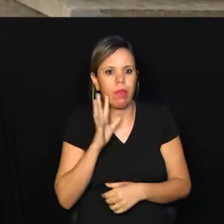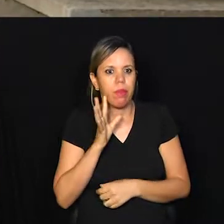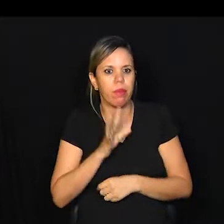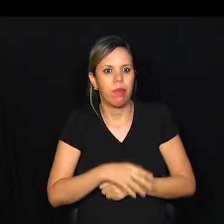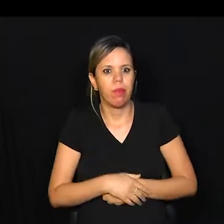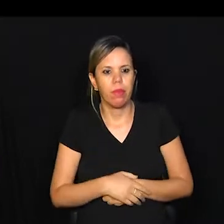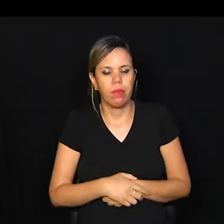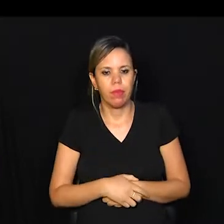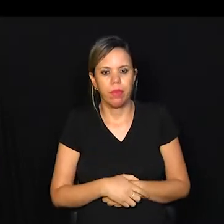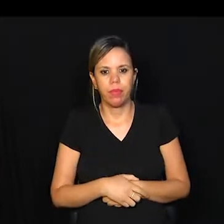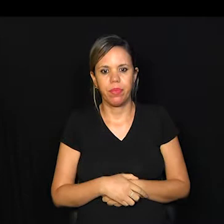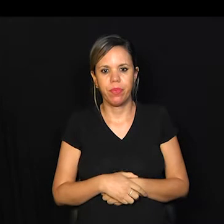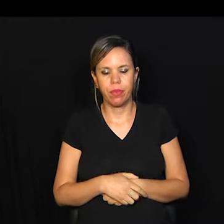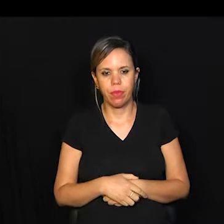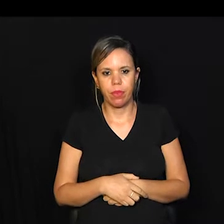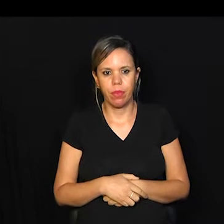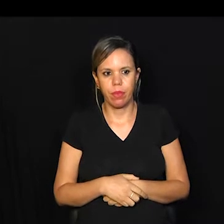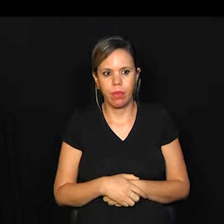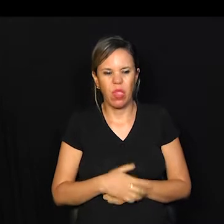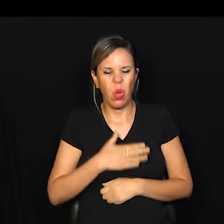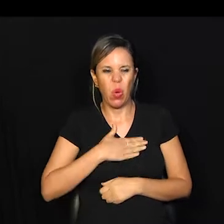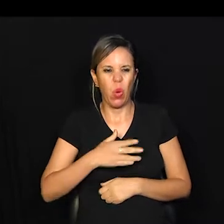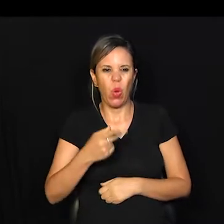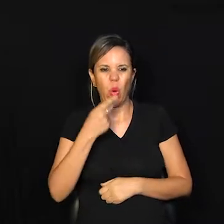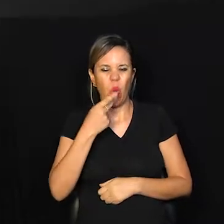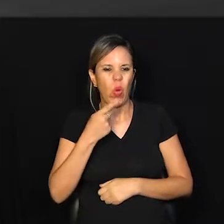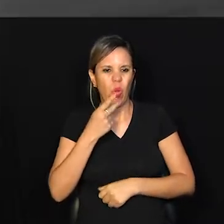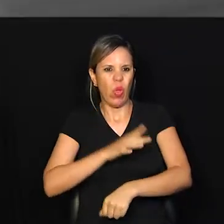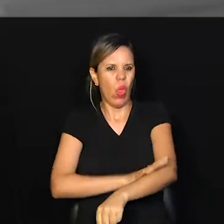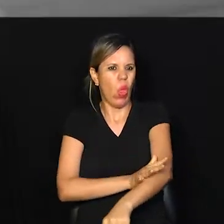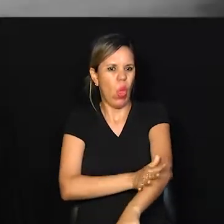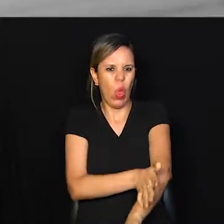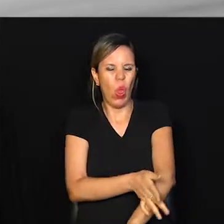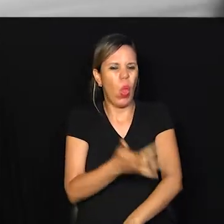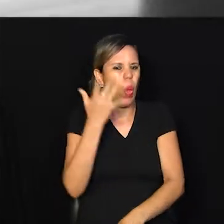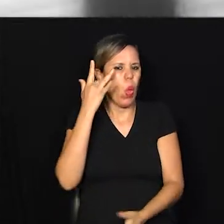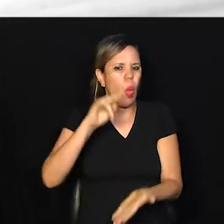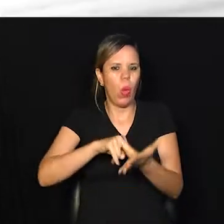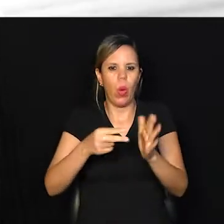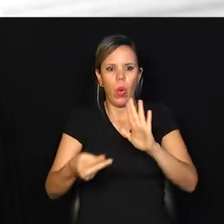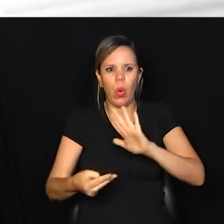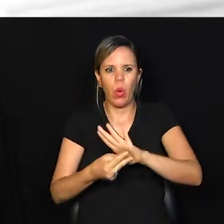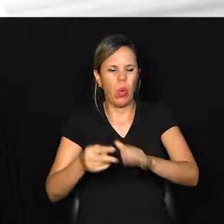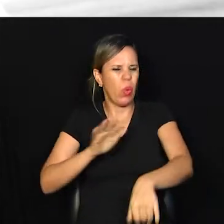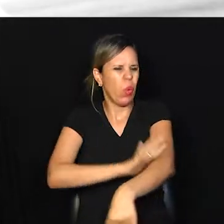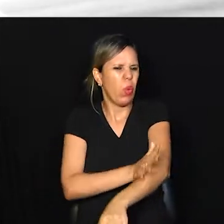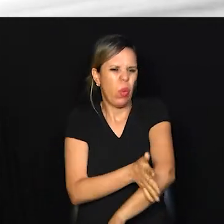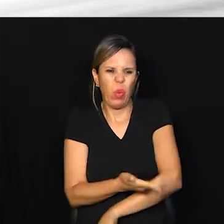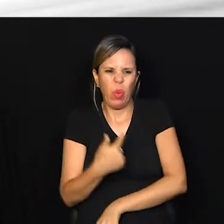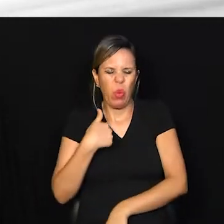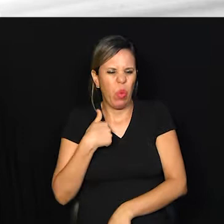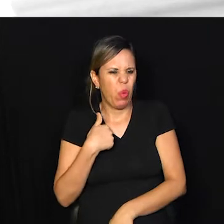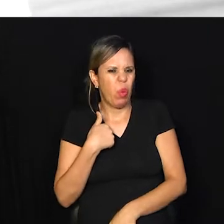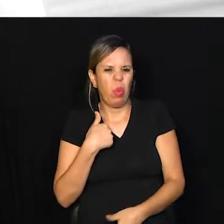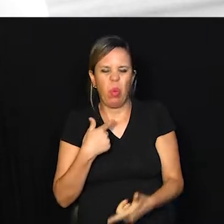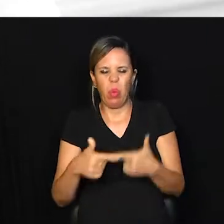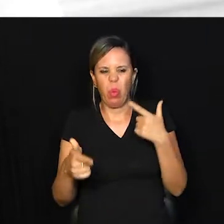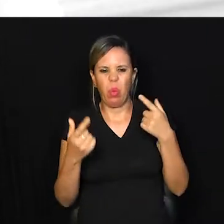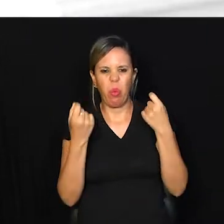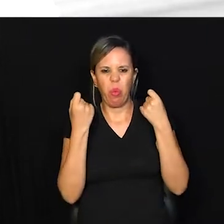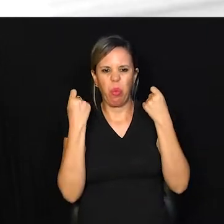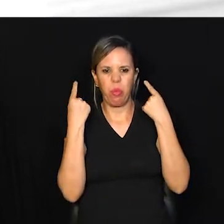legal. Eu não gosto de falar em racismo, para ser sincero, eu nem sei o que é racismo, nem me envolvo com isso. Então,